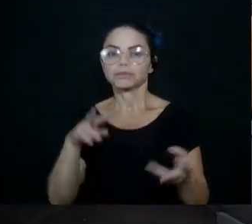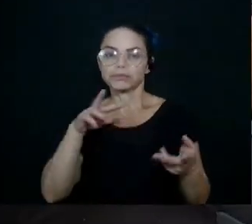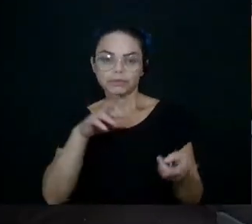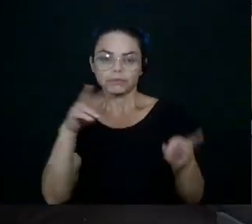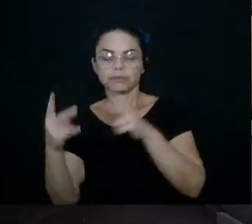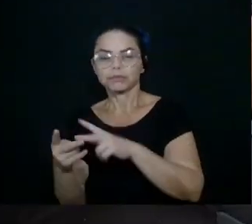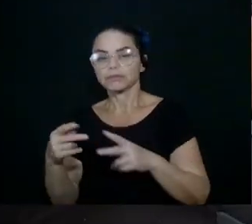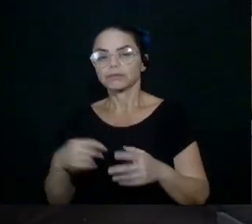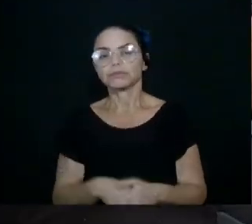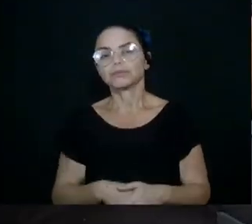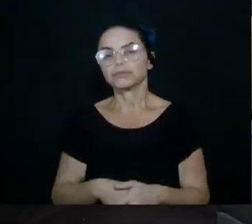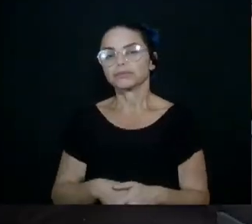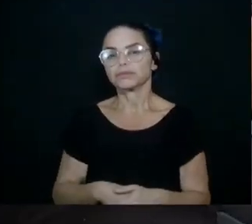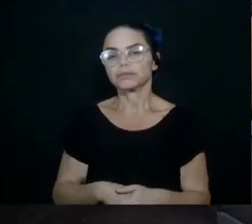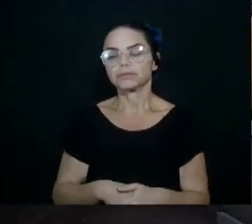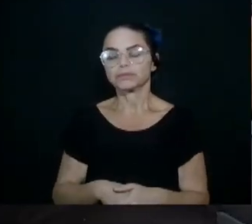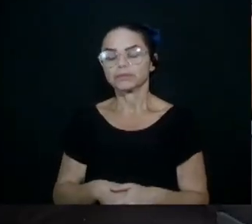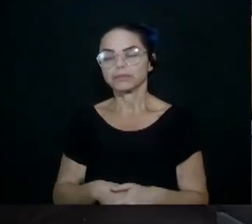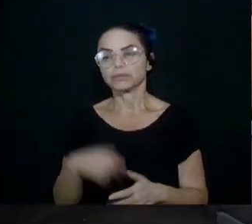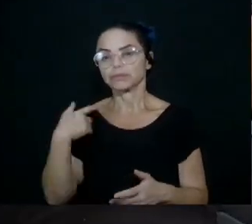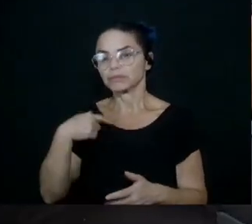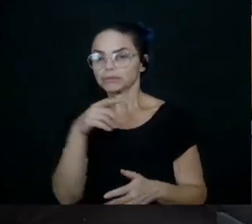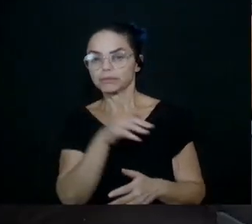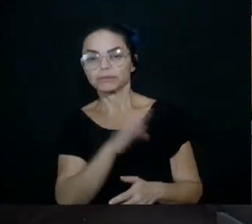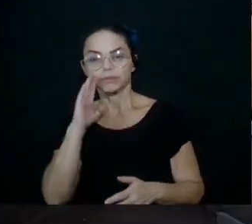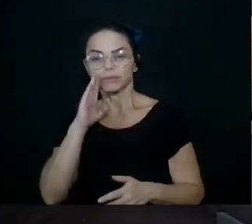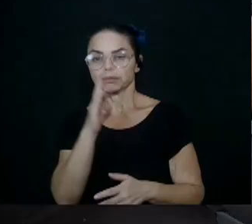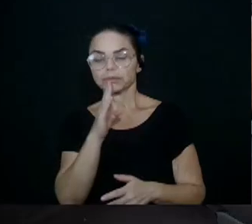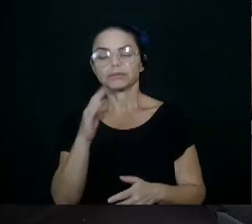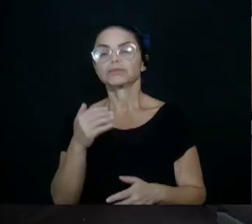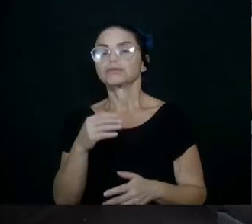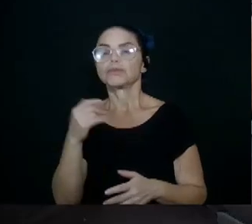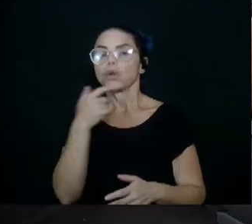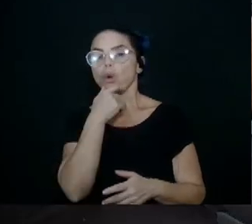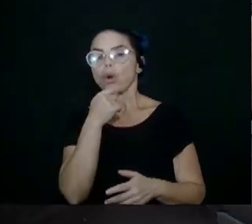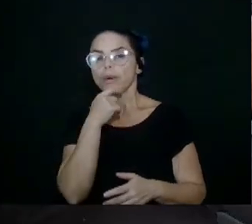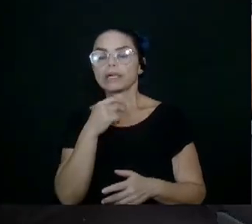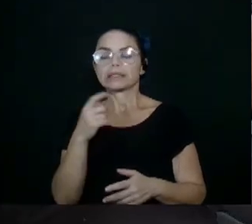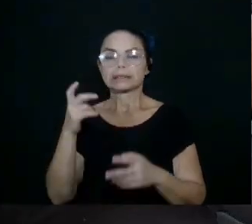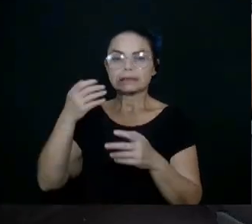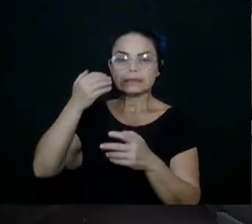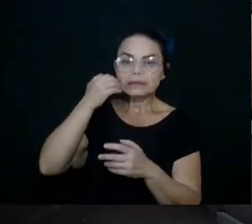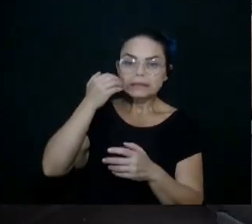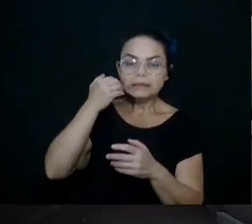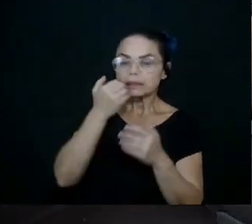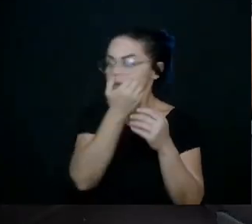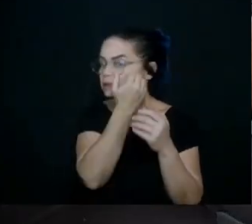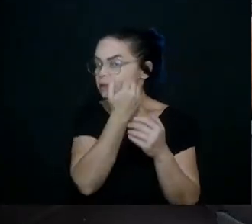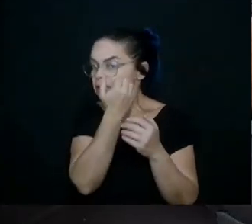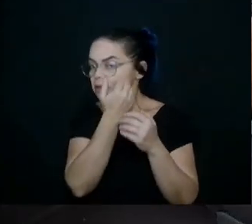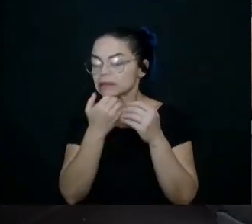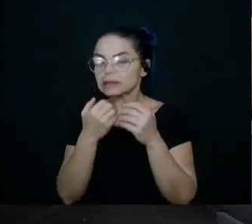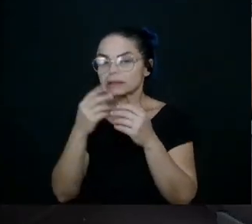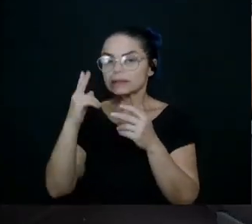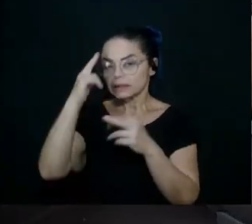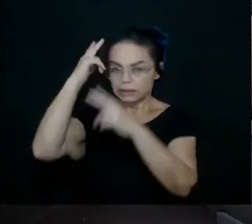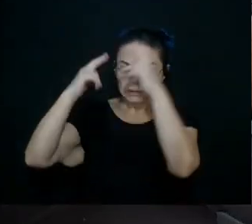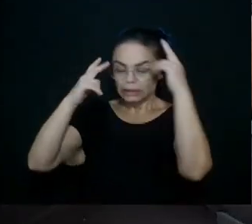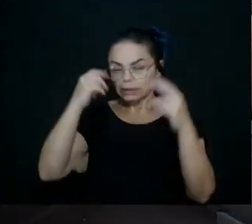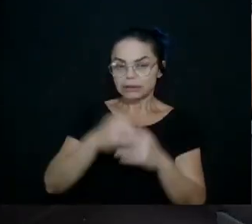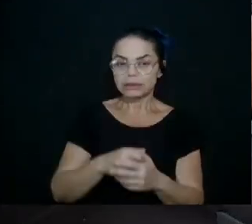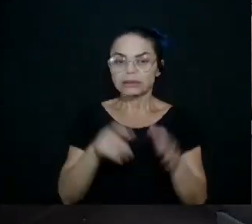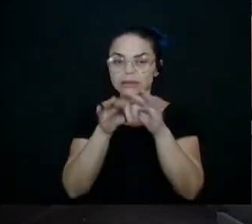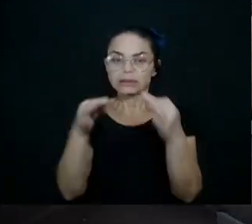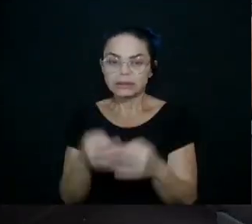você passar daquele barbeiro que tinha uma cadeira, um lugar mais simples, e você mudar essa estratégia,